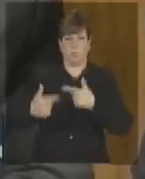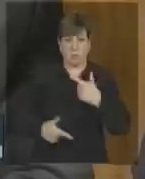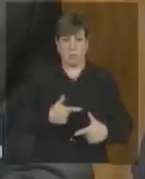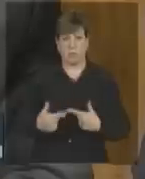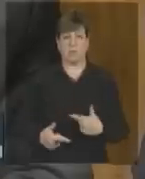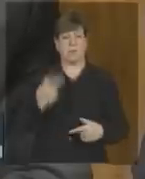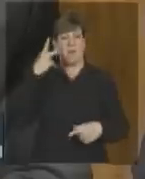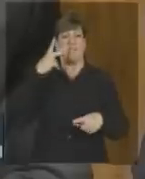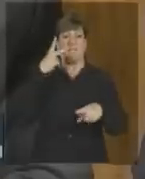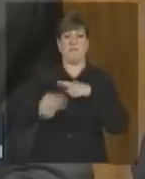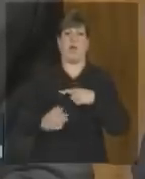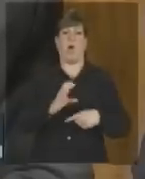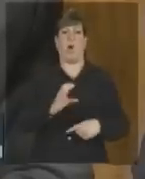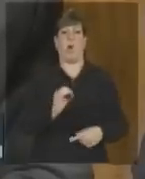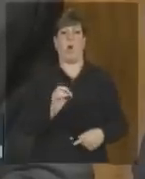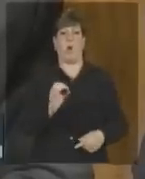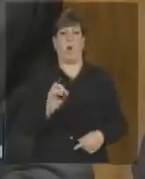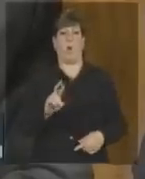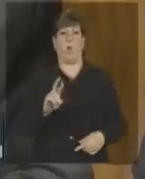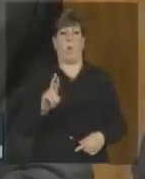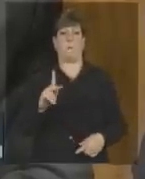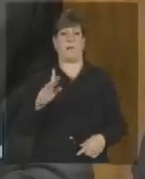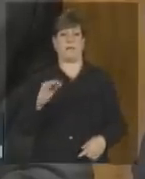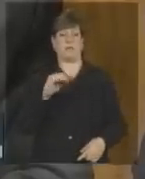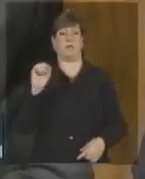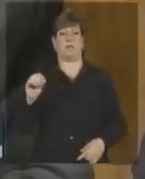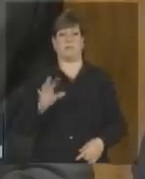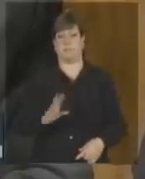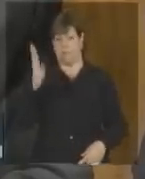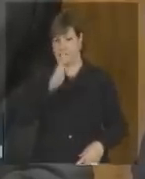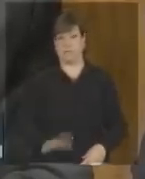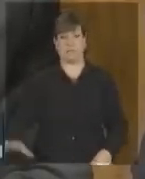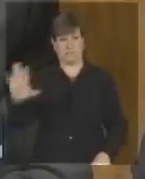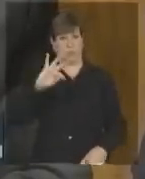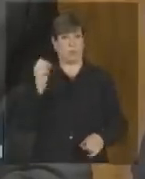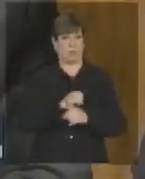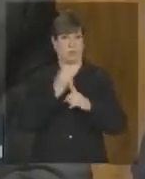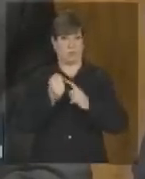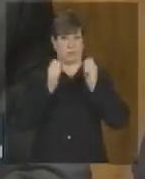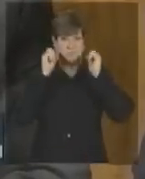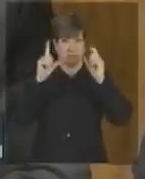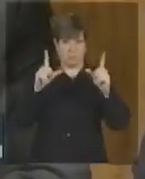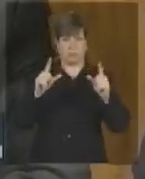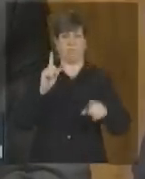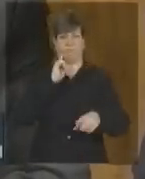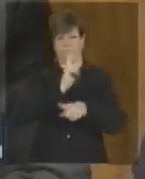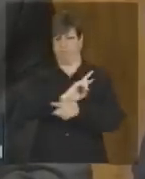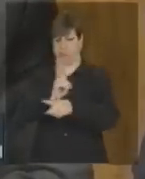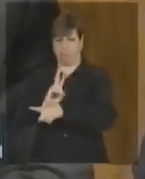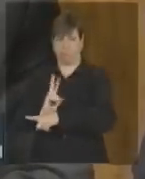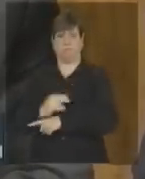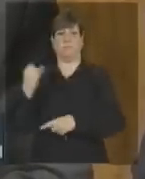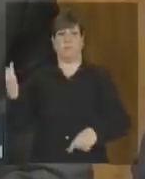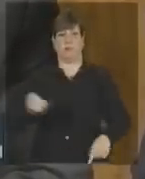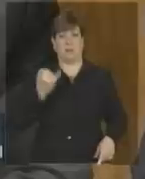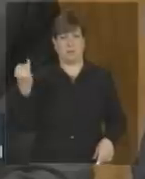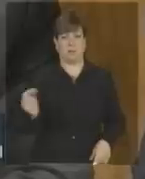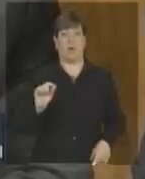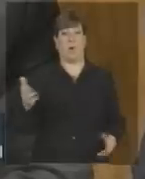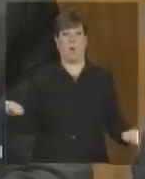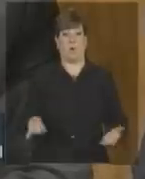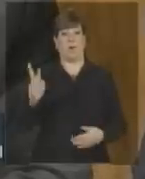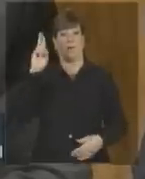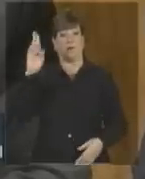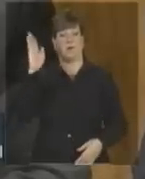Brasil, passou a mobilizar a sociedade de um modo geral e hoje é referência